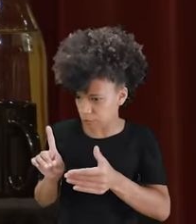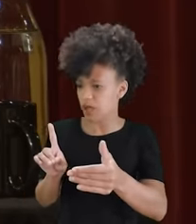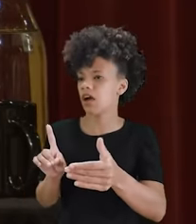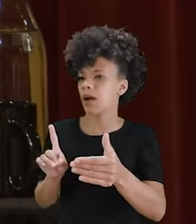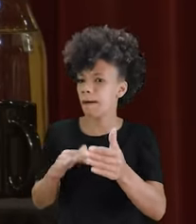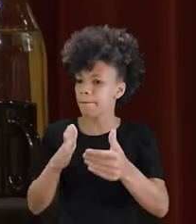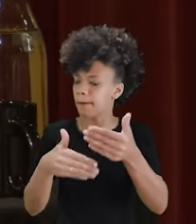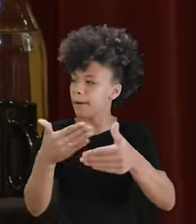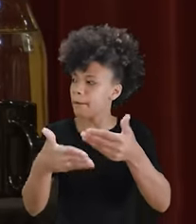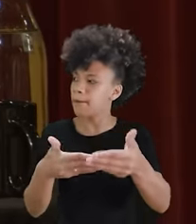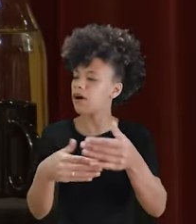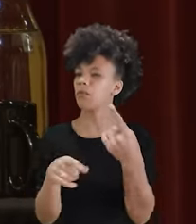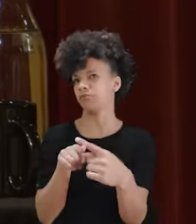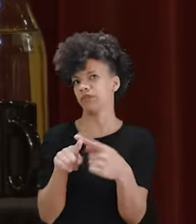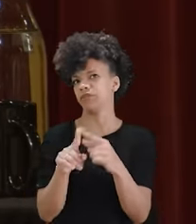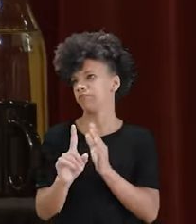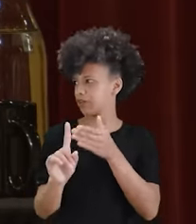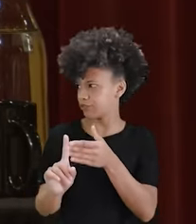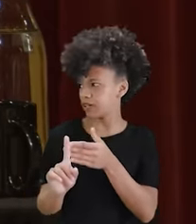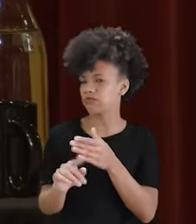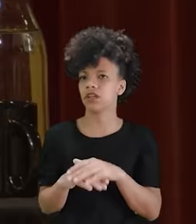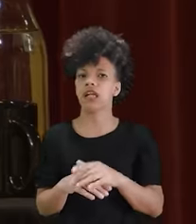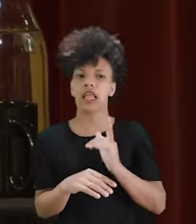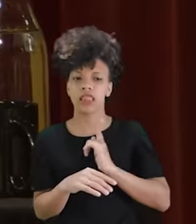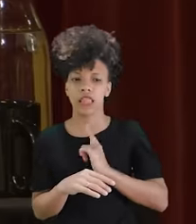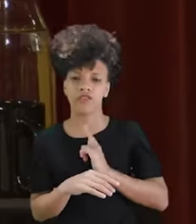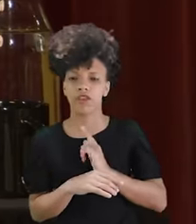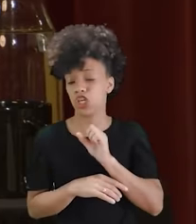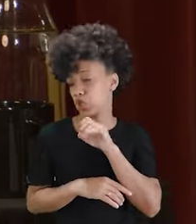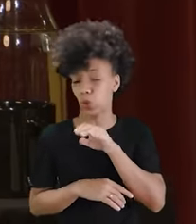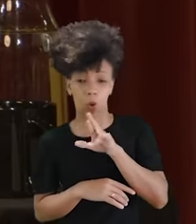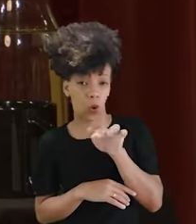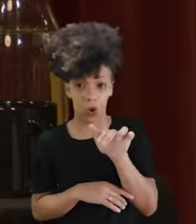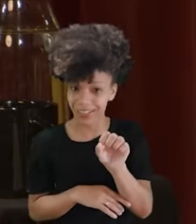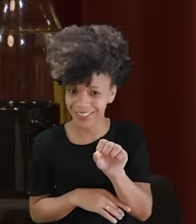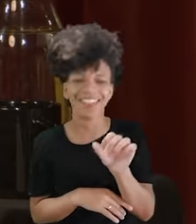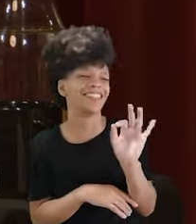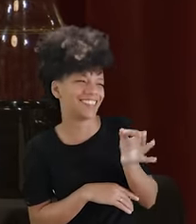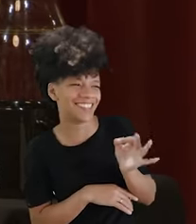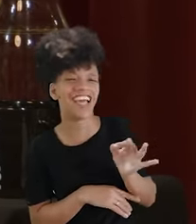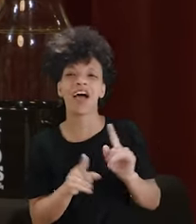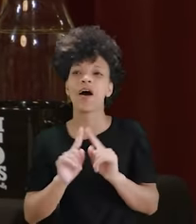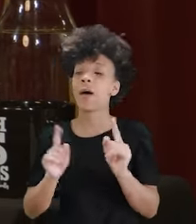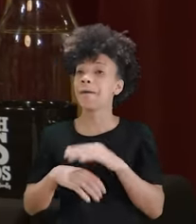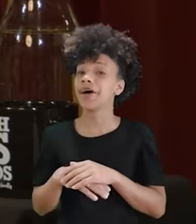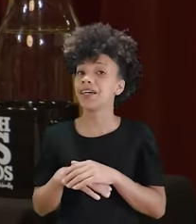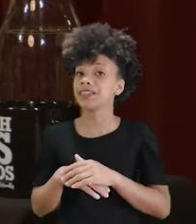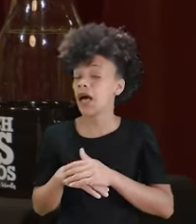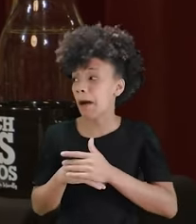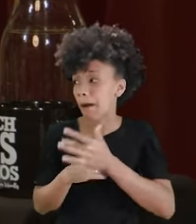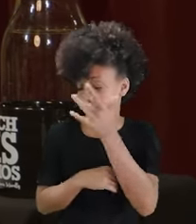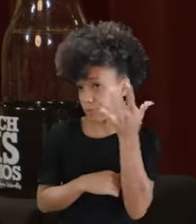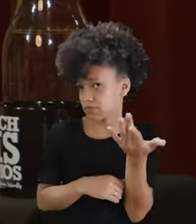exato Conforme você foi se destacando ali Porque Você levantou os Kors a pessoa então